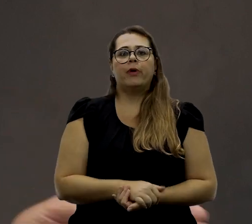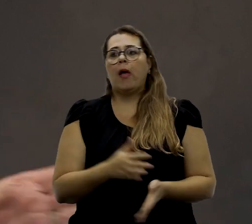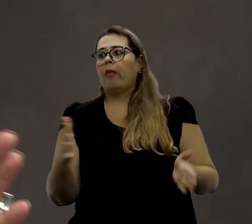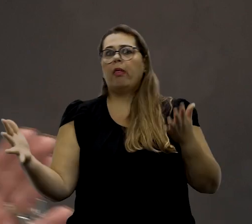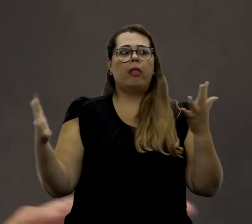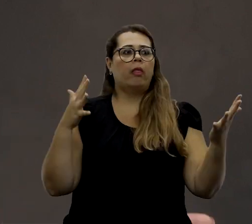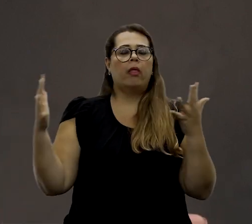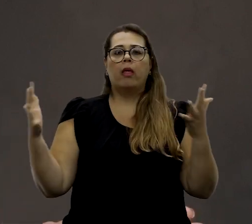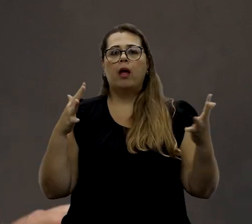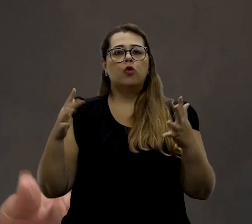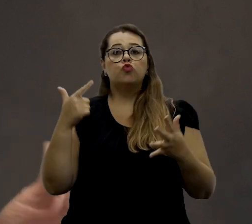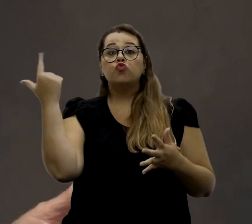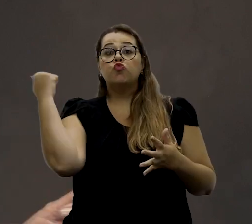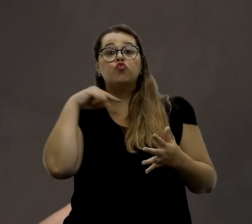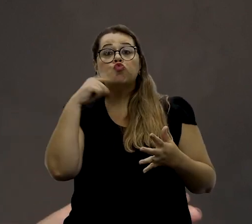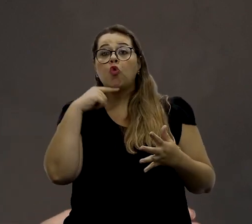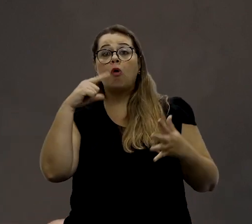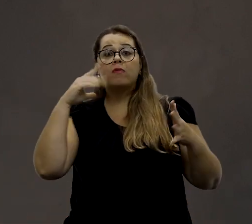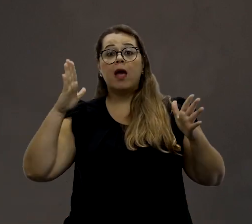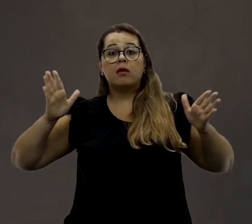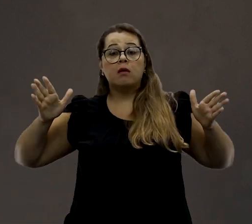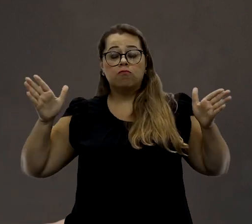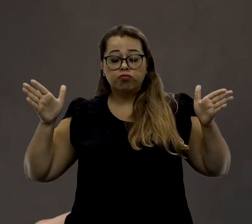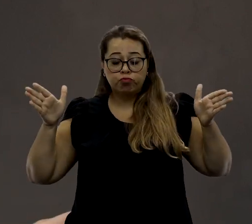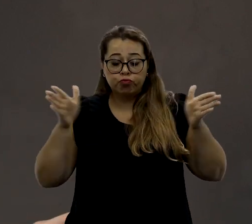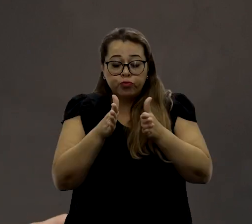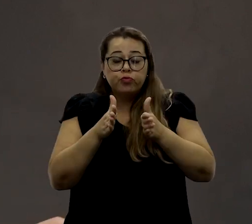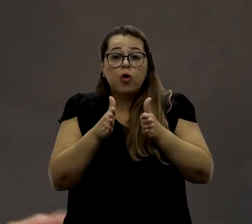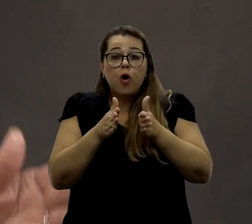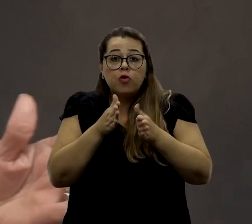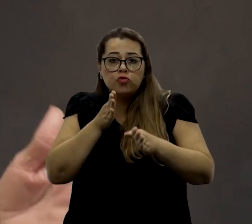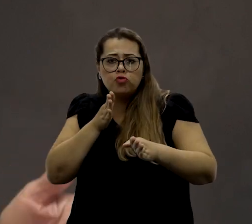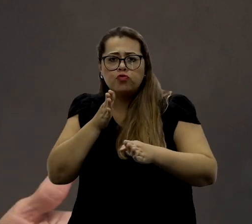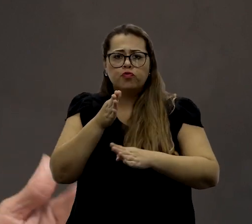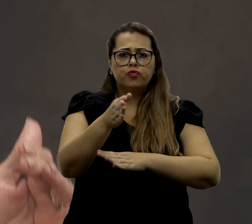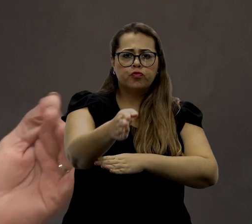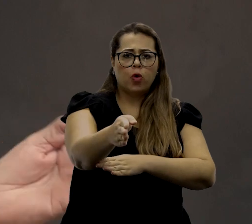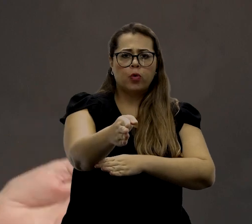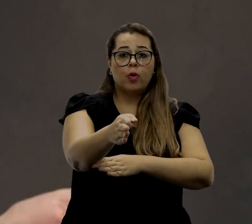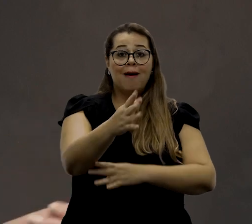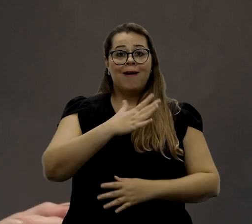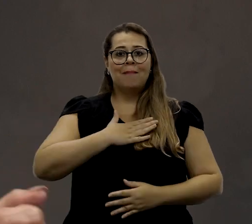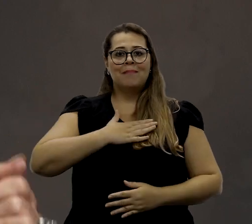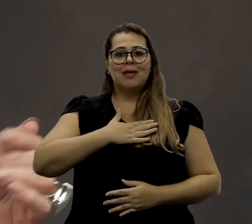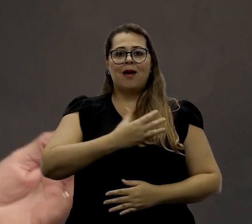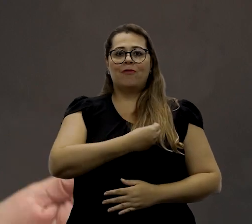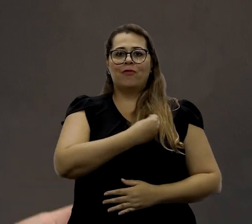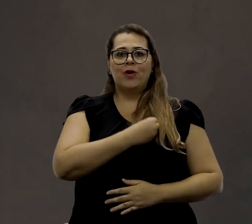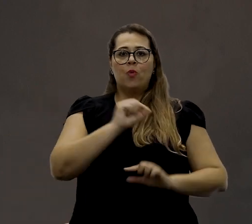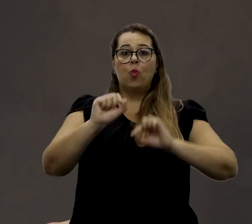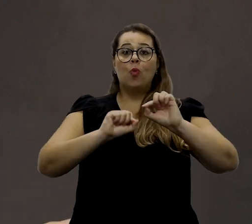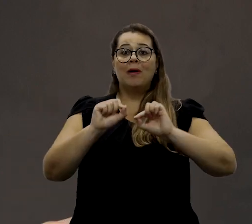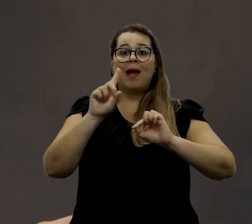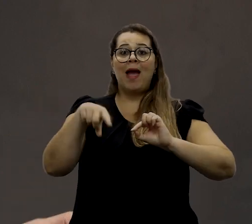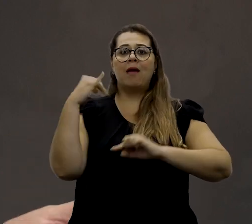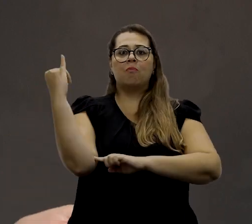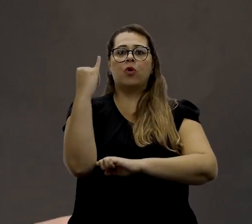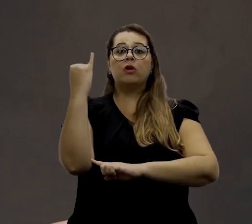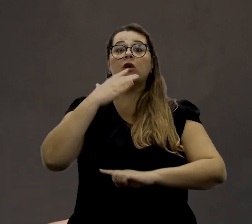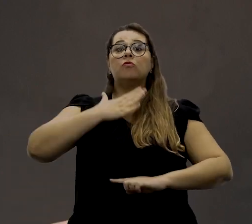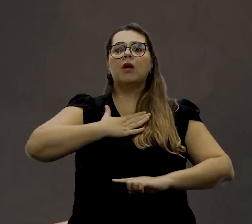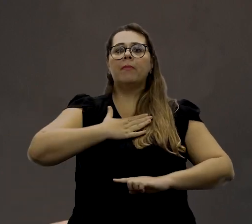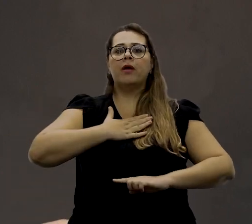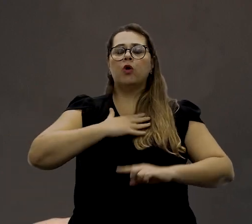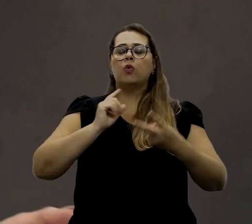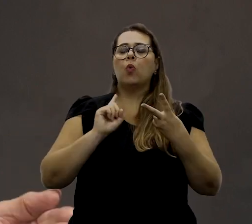cá, vai para lá, vai para cá, vai para lá, mas ela não consegue direcionar a vida dela. O que eu quero, o que faz sentido para mim, o que é importante para mim, o que me